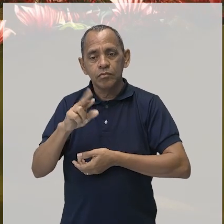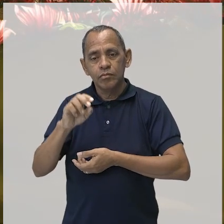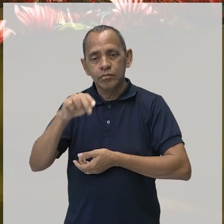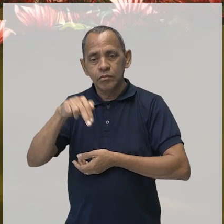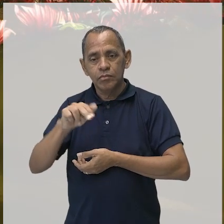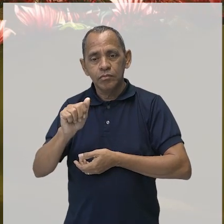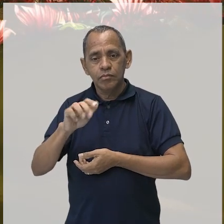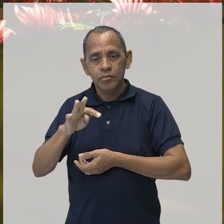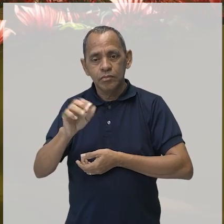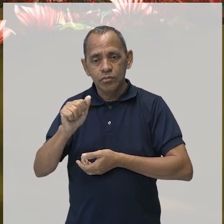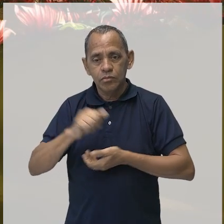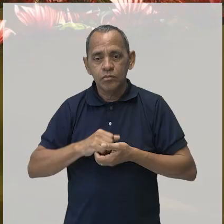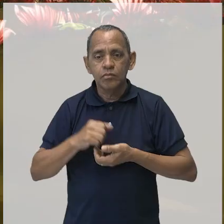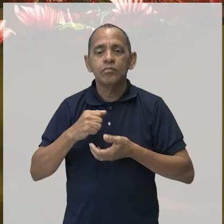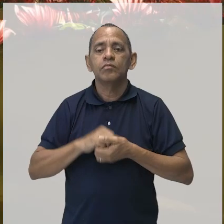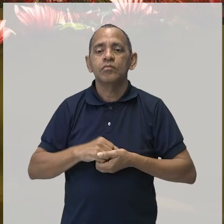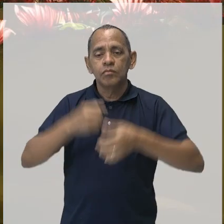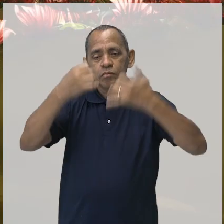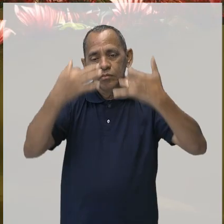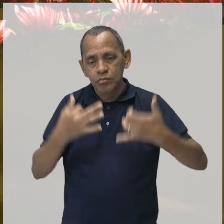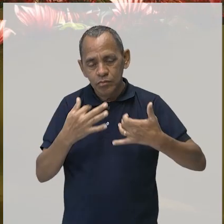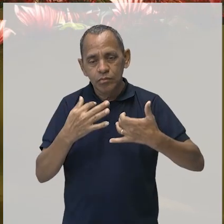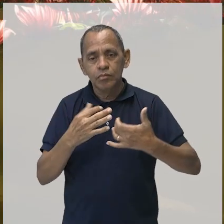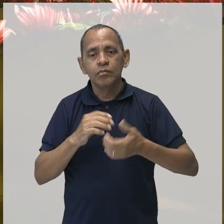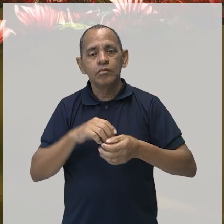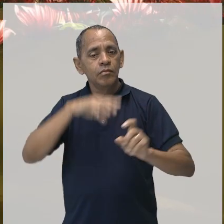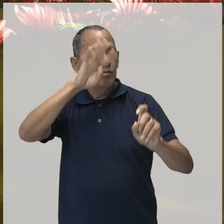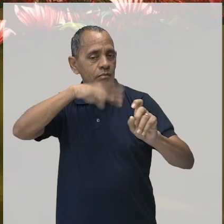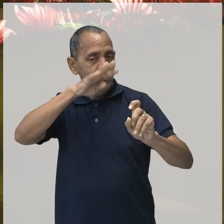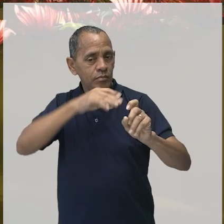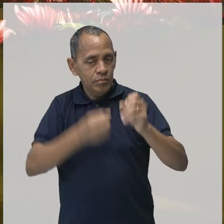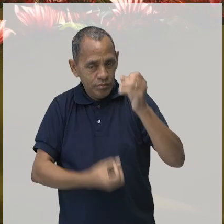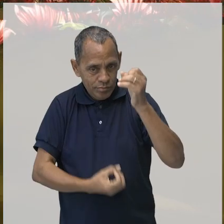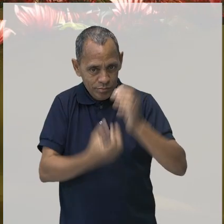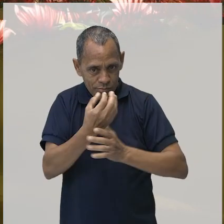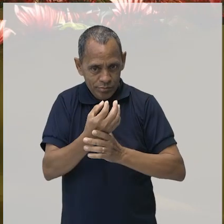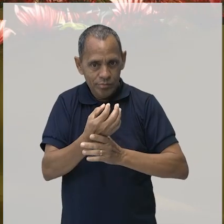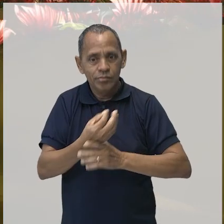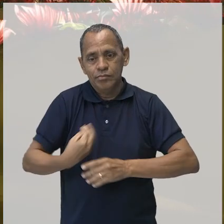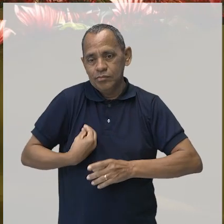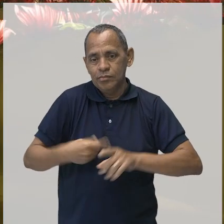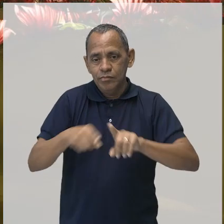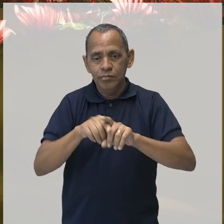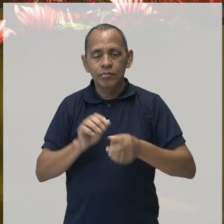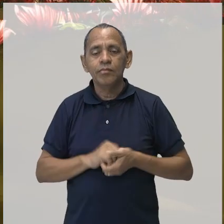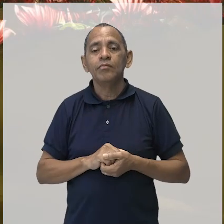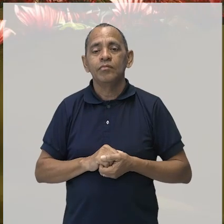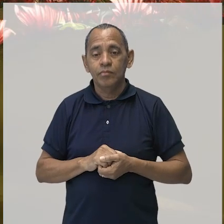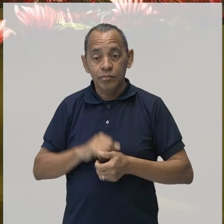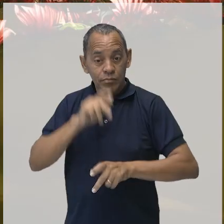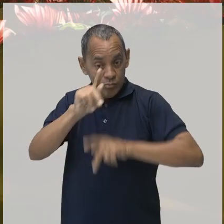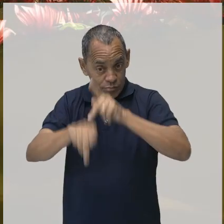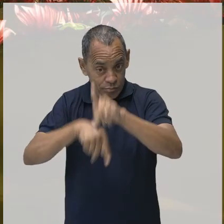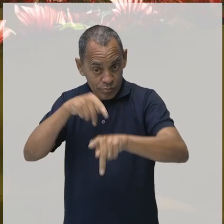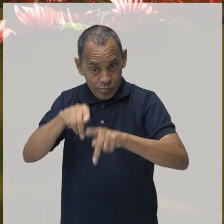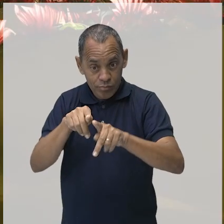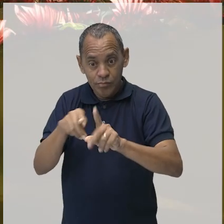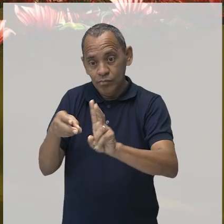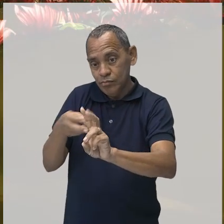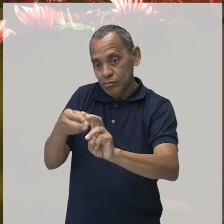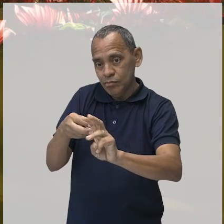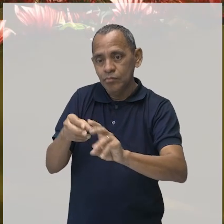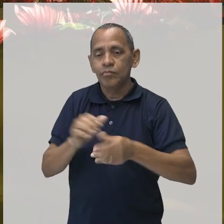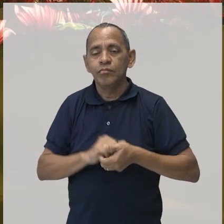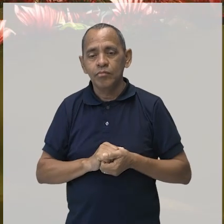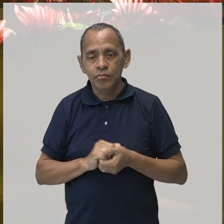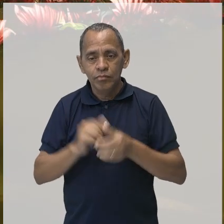para vocês o mito da origem da vida, segundo o povo indígena Guarani. Vou abrir o portal mágico para